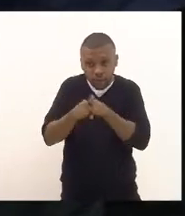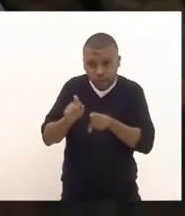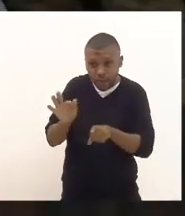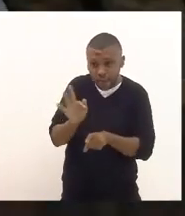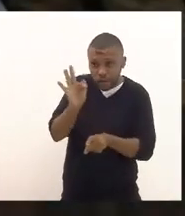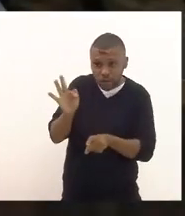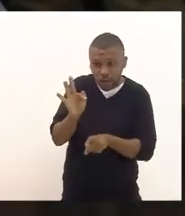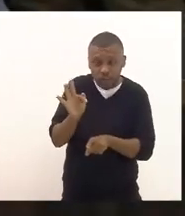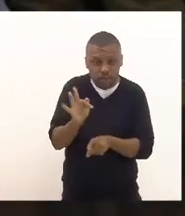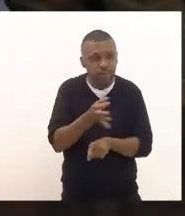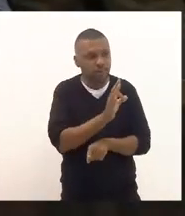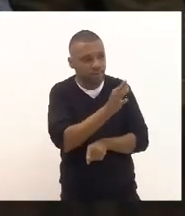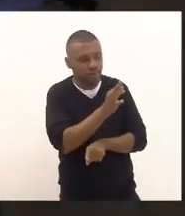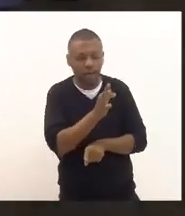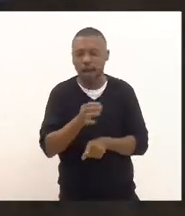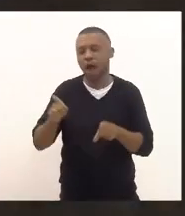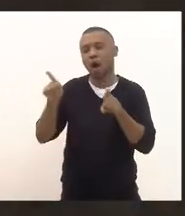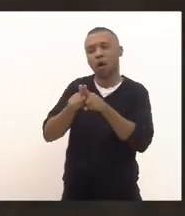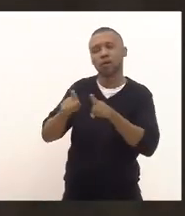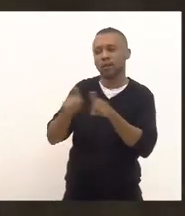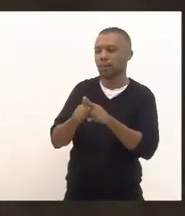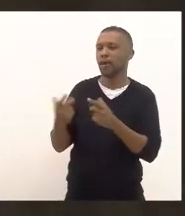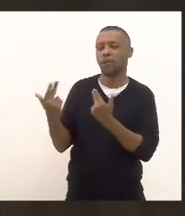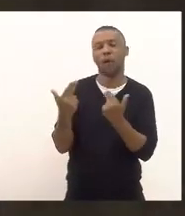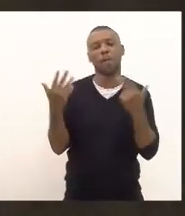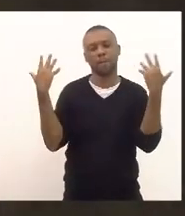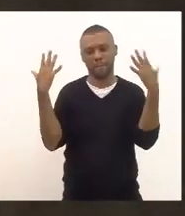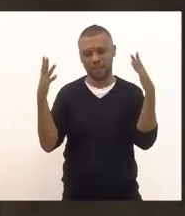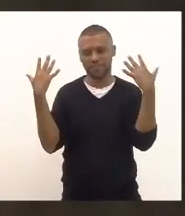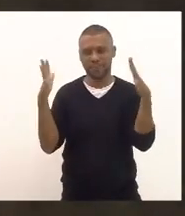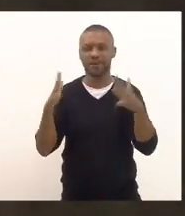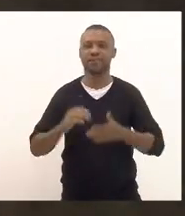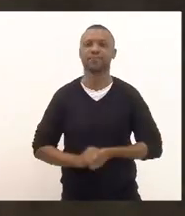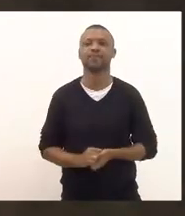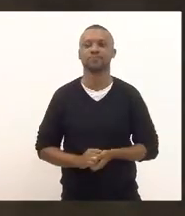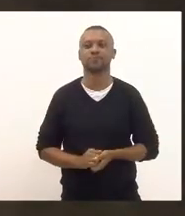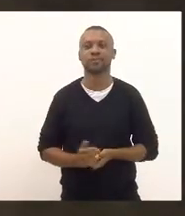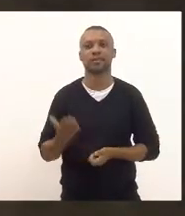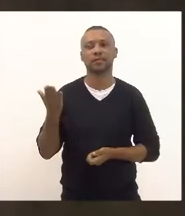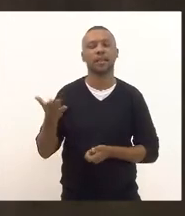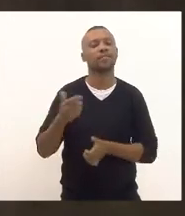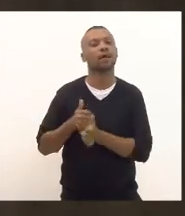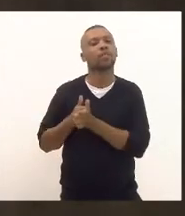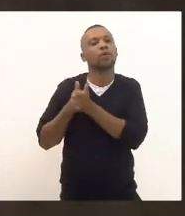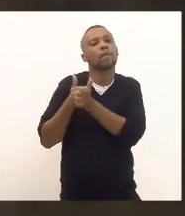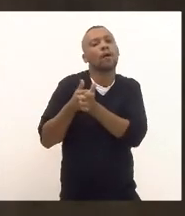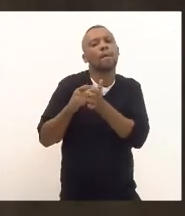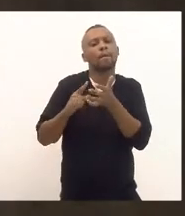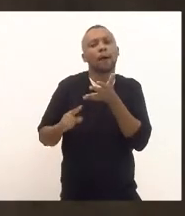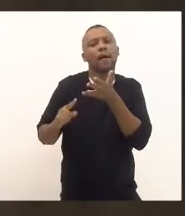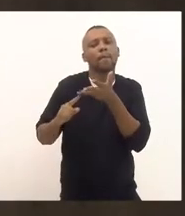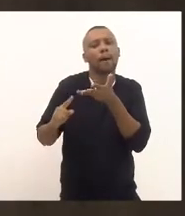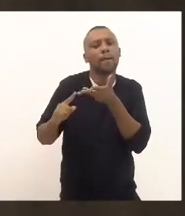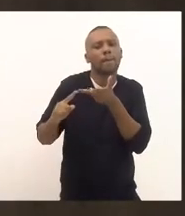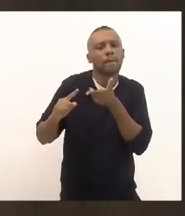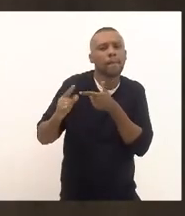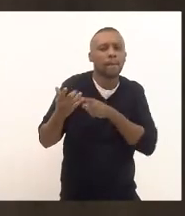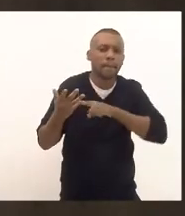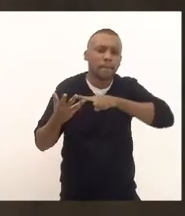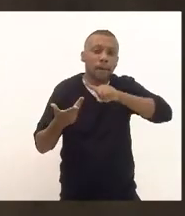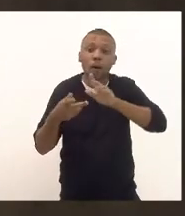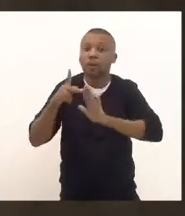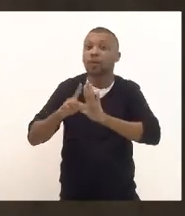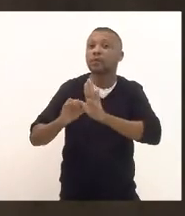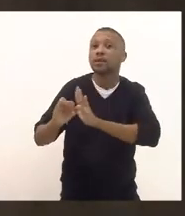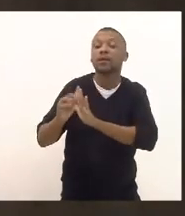eu também e é ela que faz todo o acompanhamento do plenário que faz os projetos